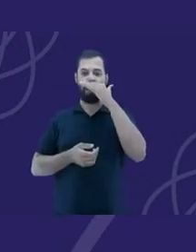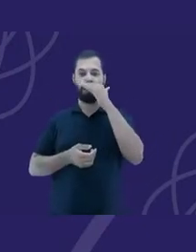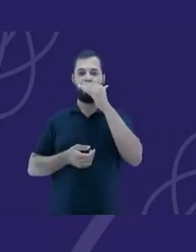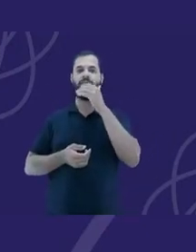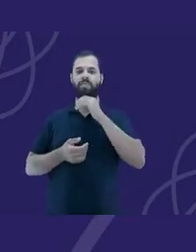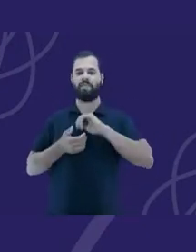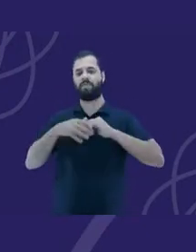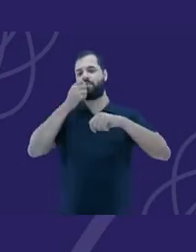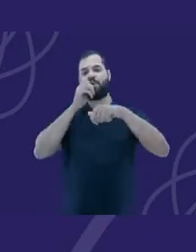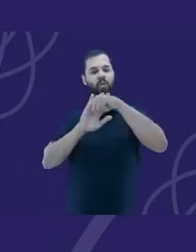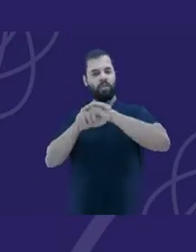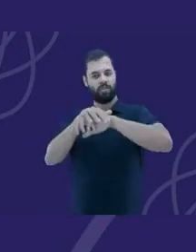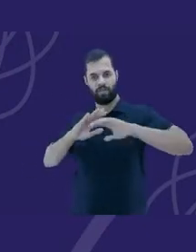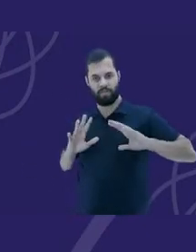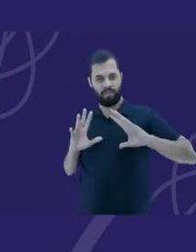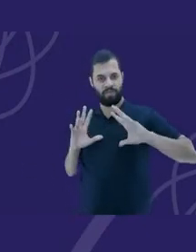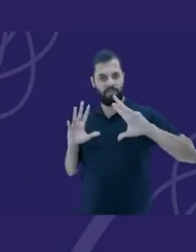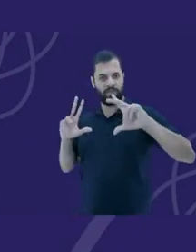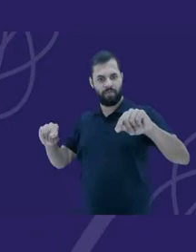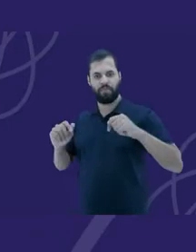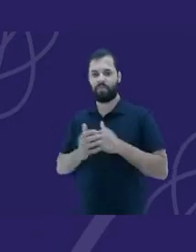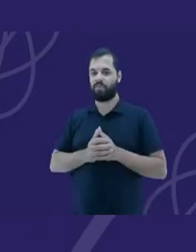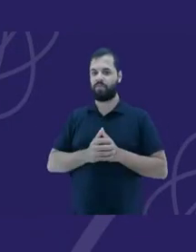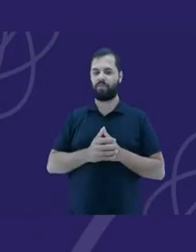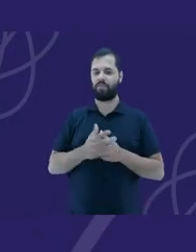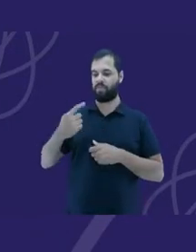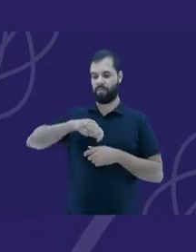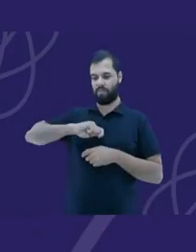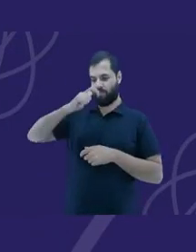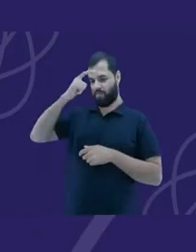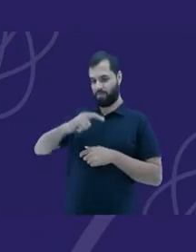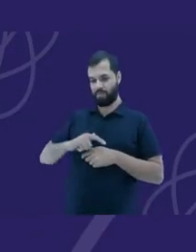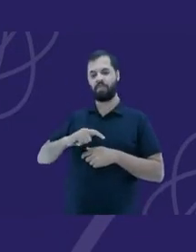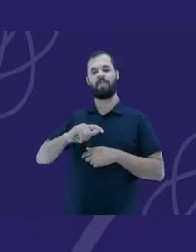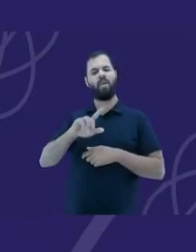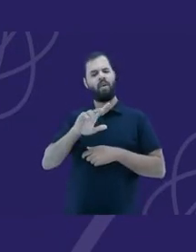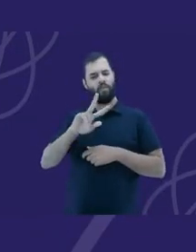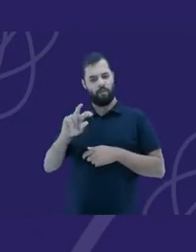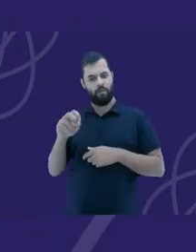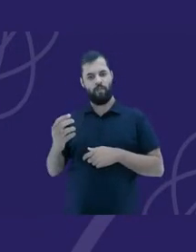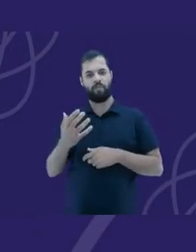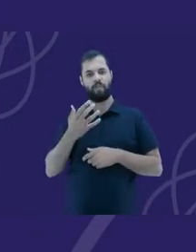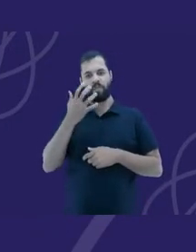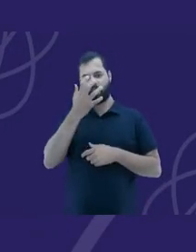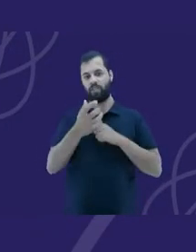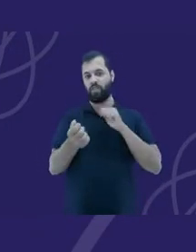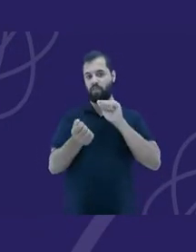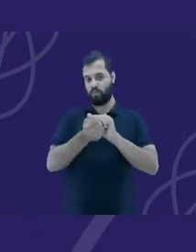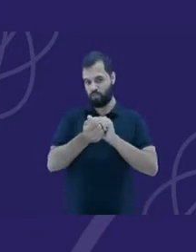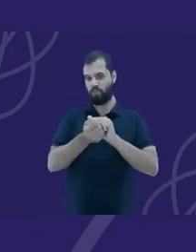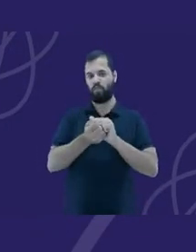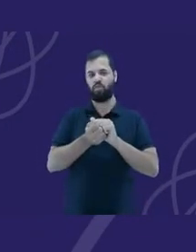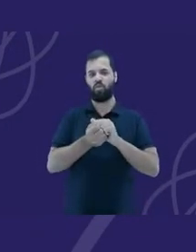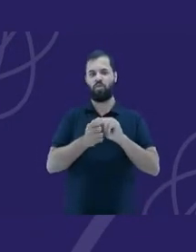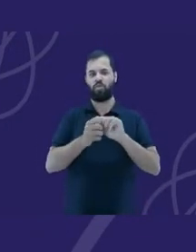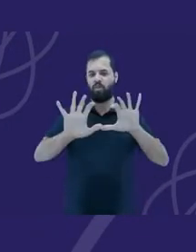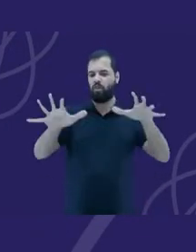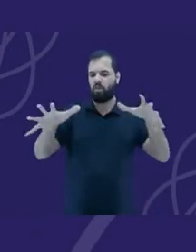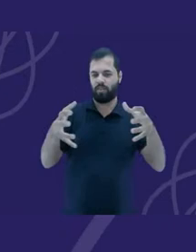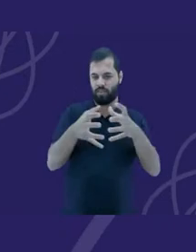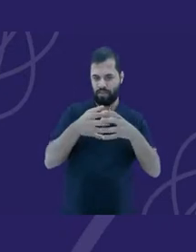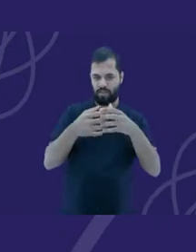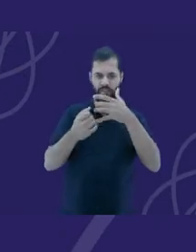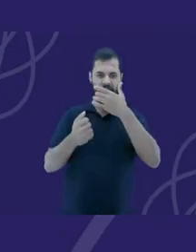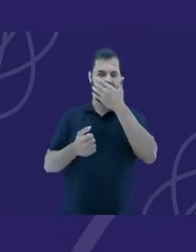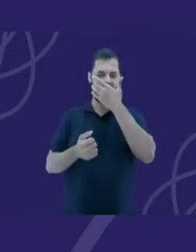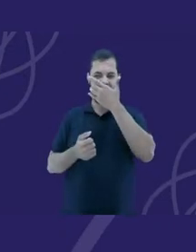Boa noite a todos, chegando aqui devagarinho com essa galera aqui. Vou fazer aqui um samba, a gente está aqui nesse